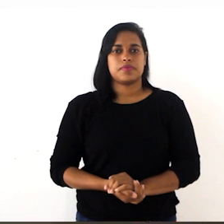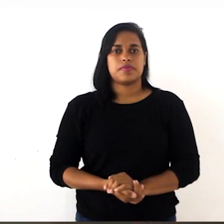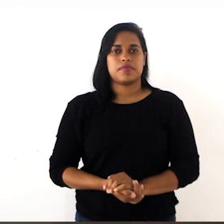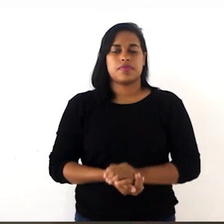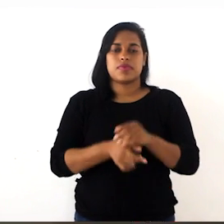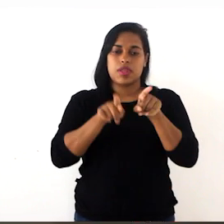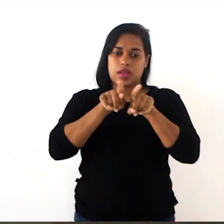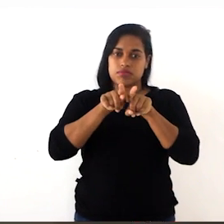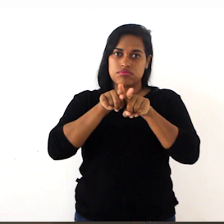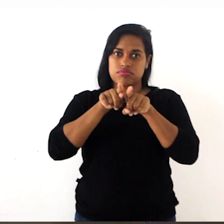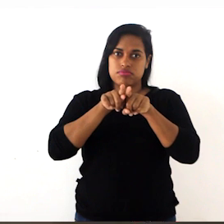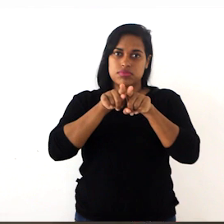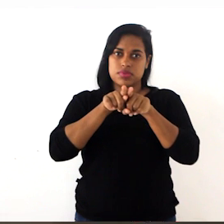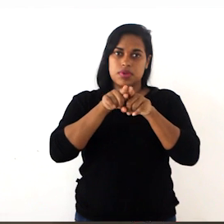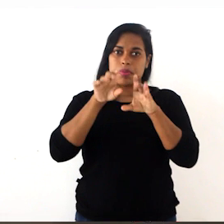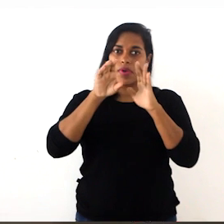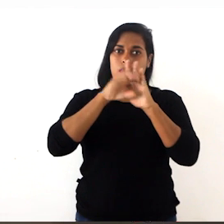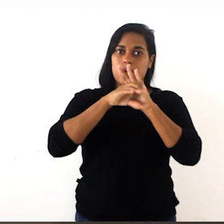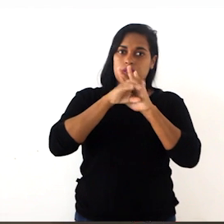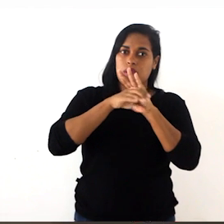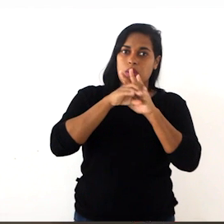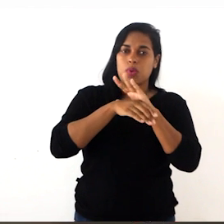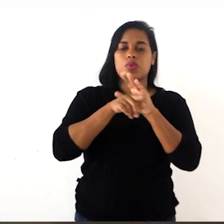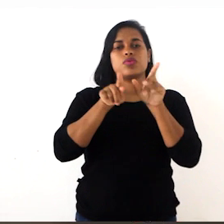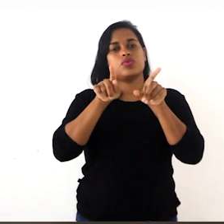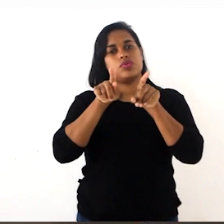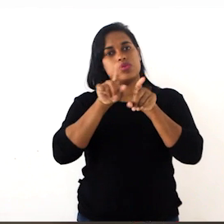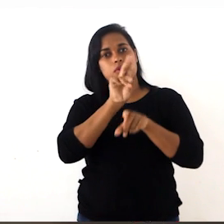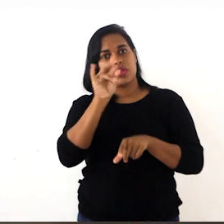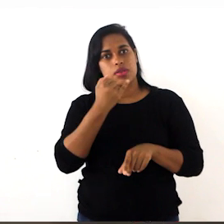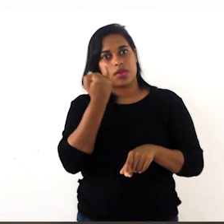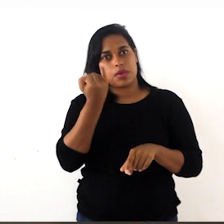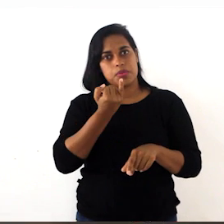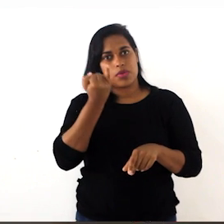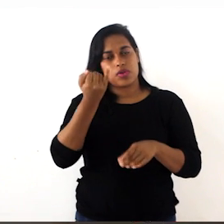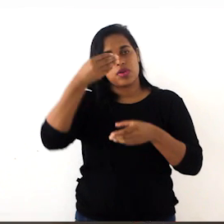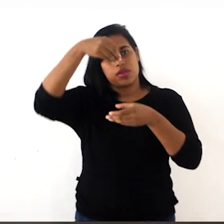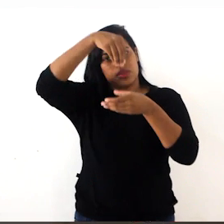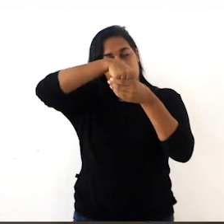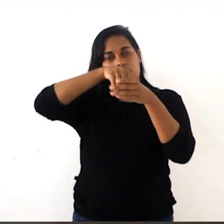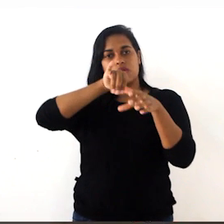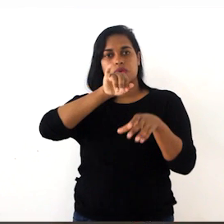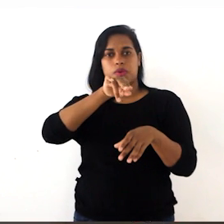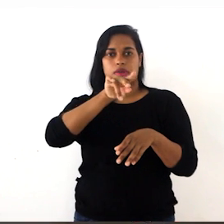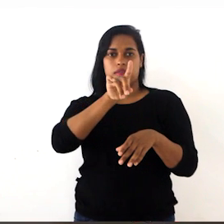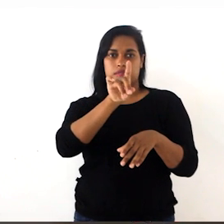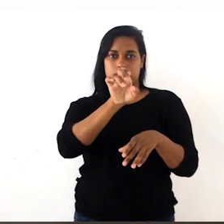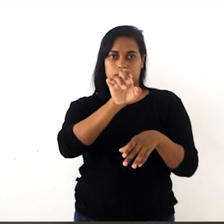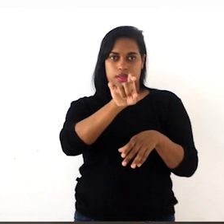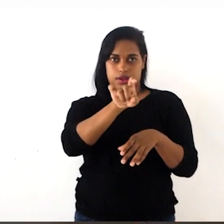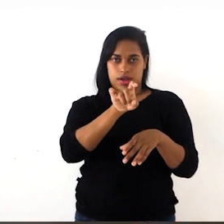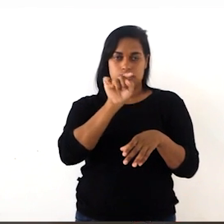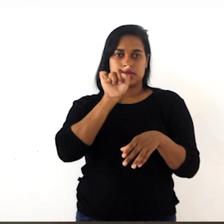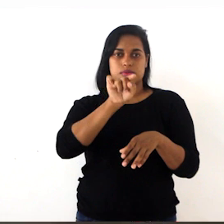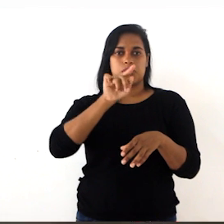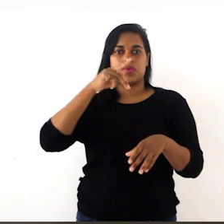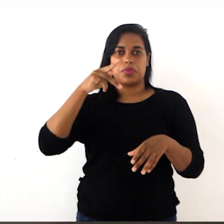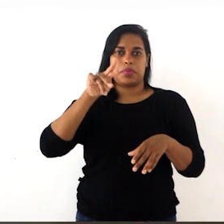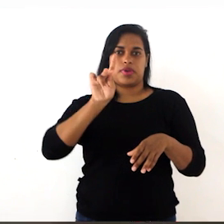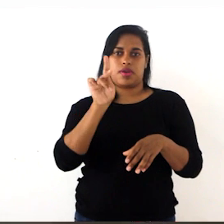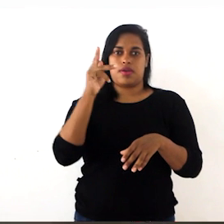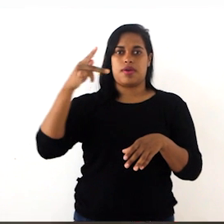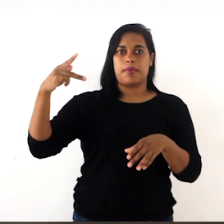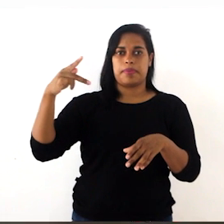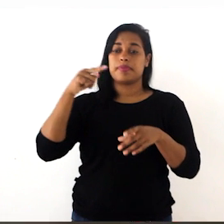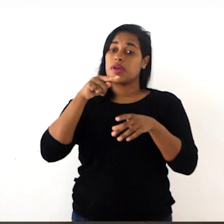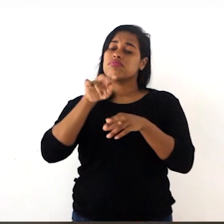vamos introduzir, vamos pegar o conteúdo de útil e vamos colocar dentro da index.php. Para isso a gente pode usar tanto o include e o require. A